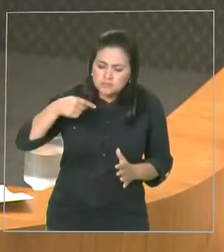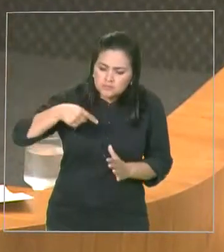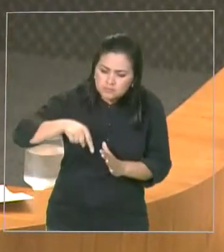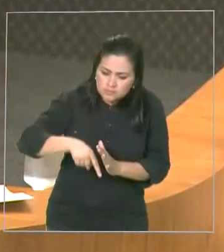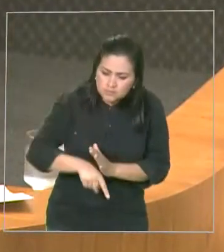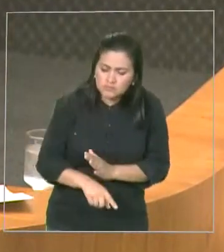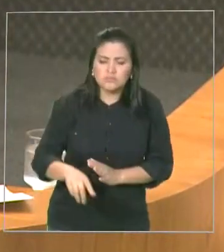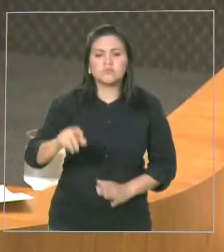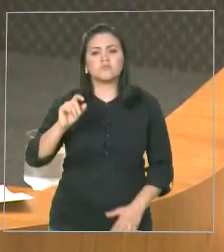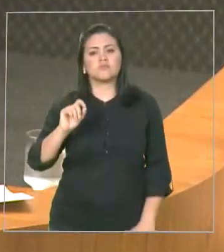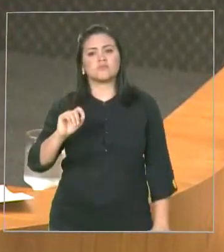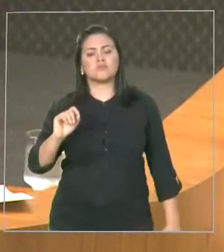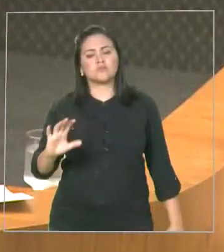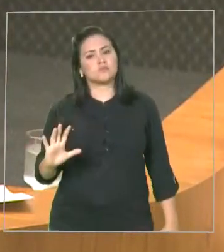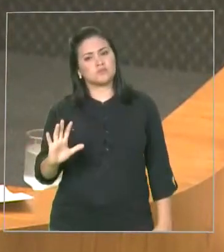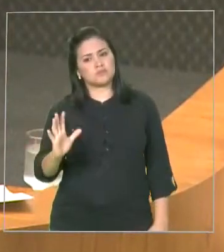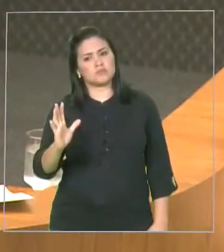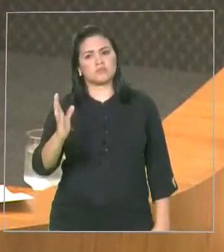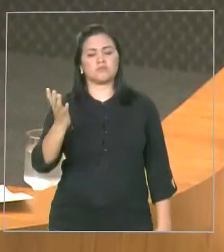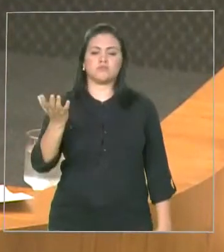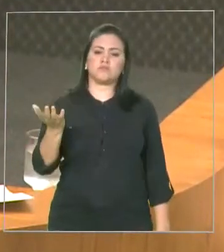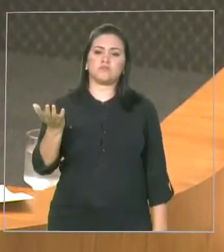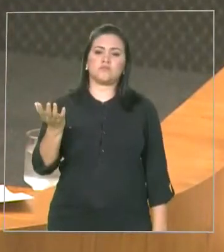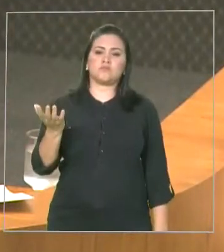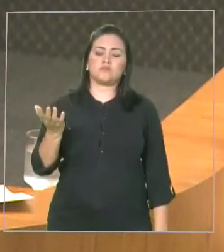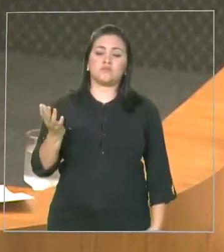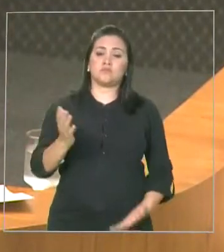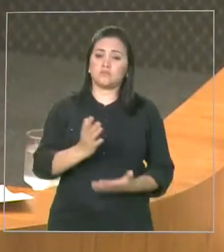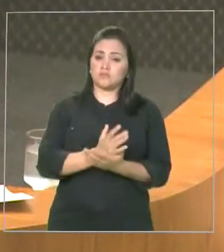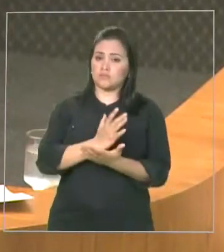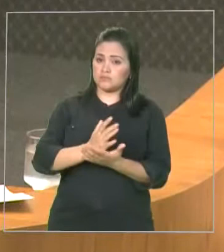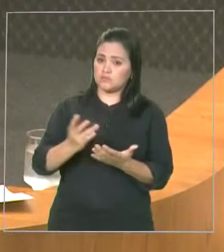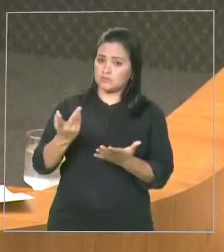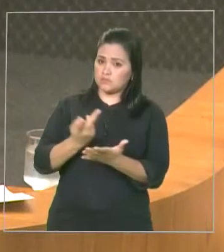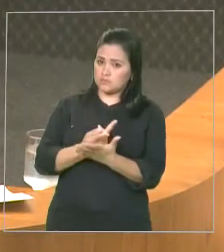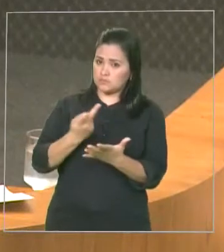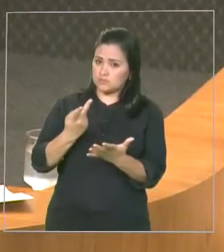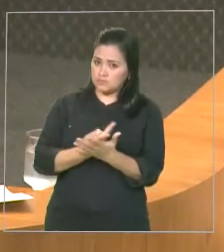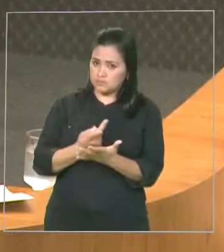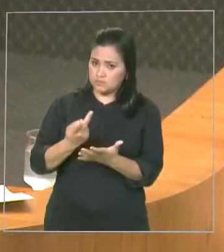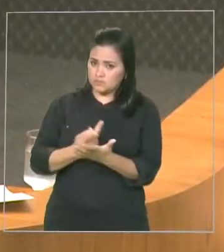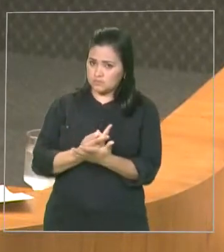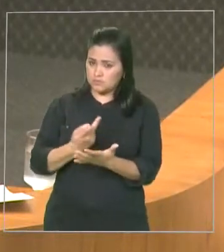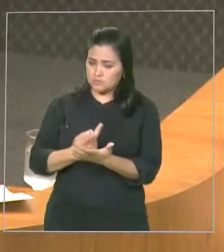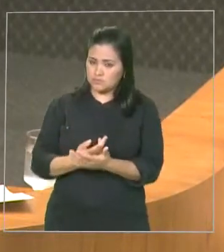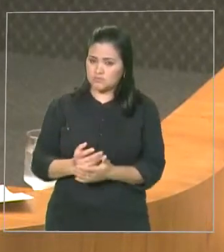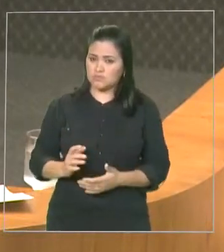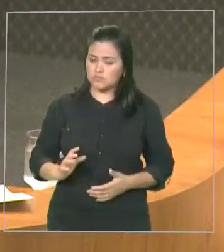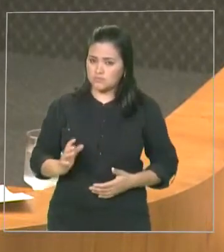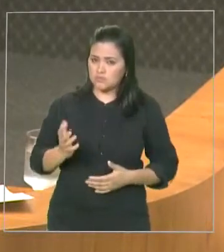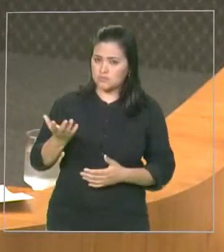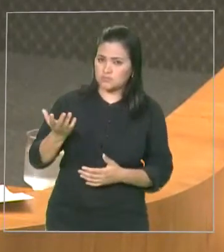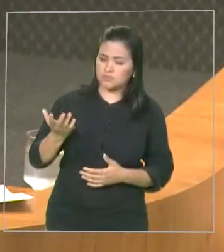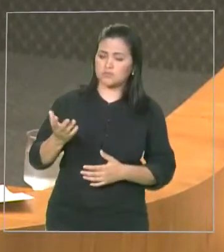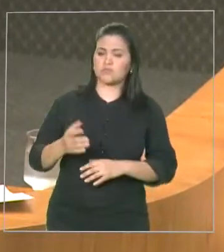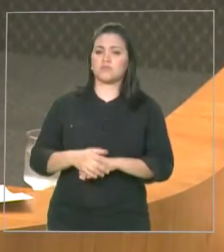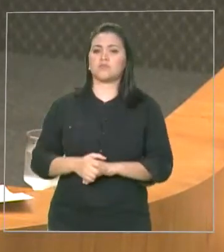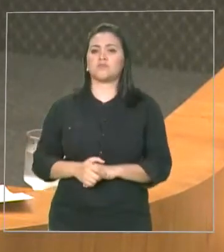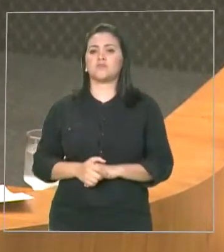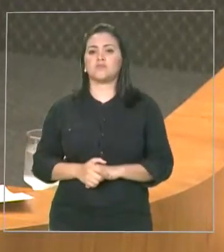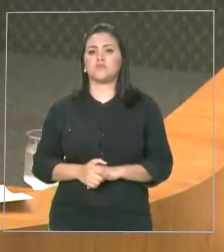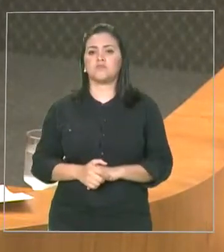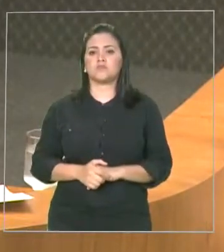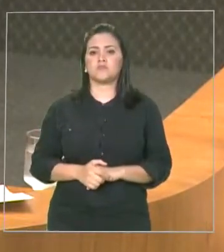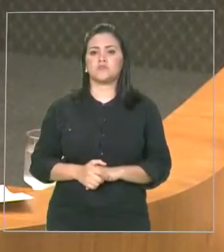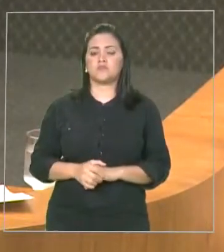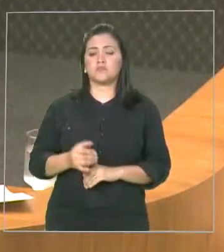necessária para saber, deputado Max, de algumas irregularidades que podem ser cometidas, independente do conhecimento ou não